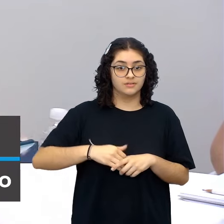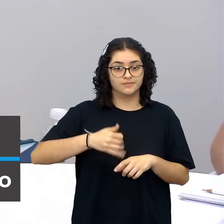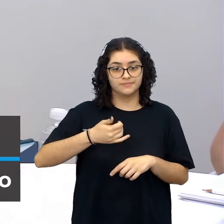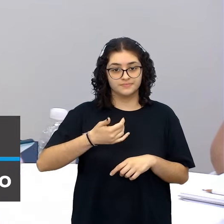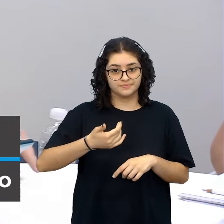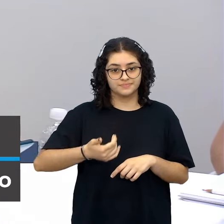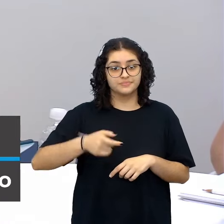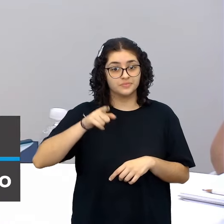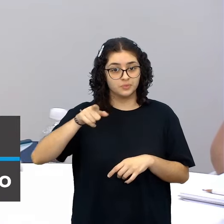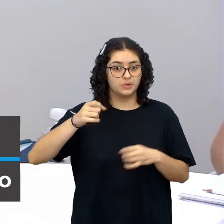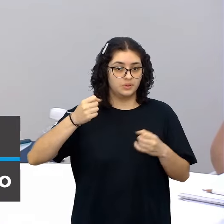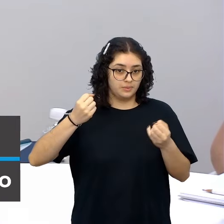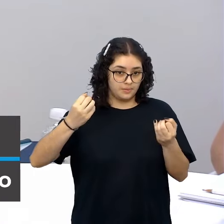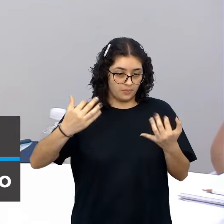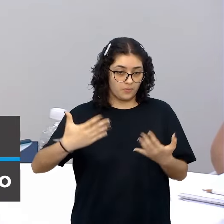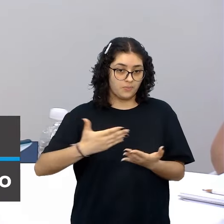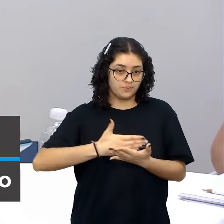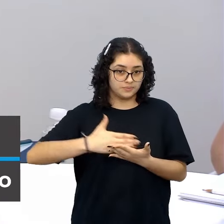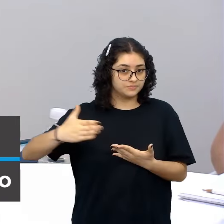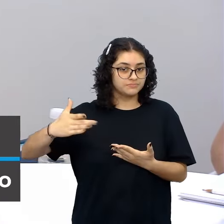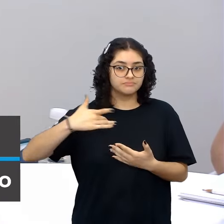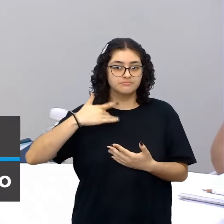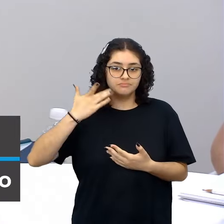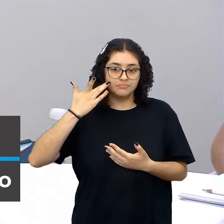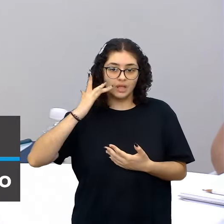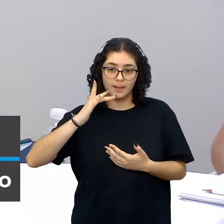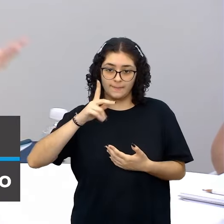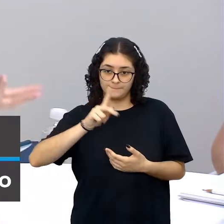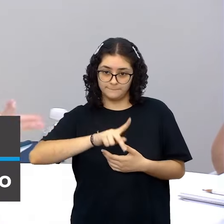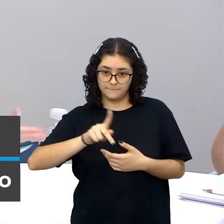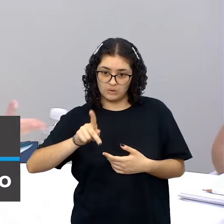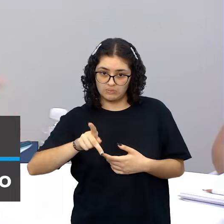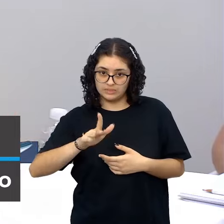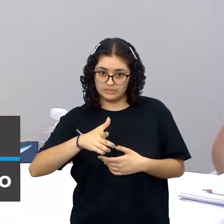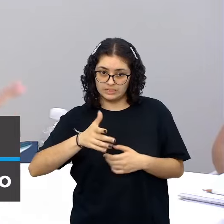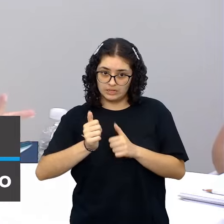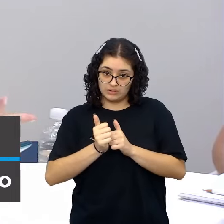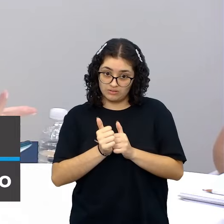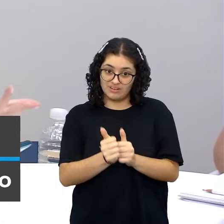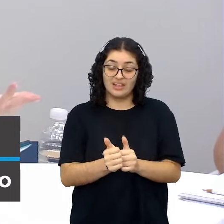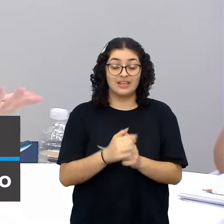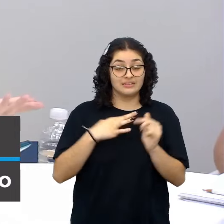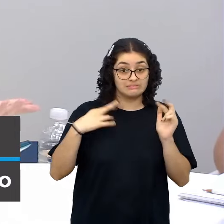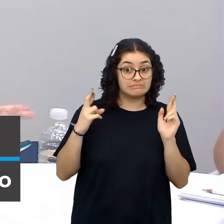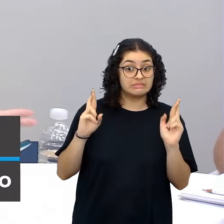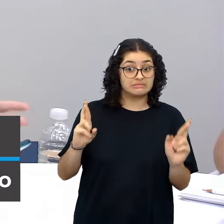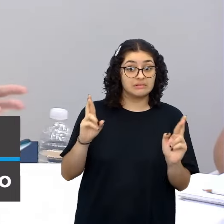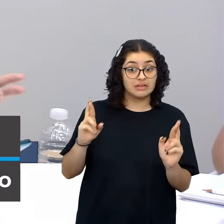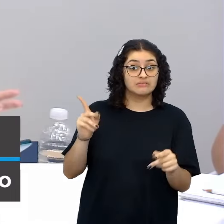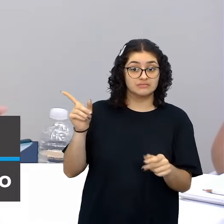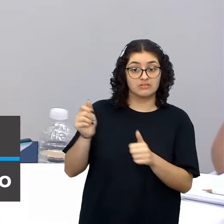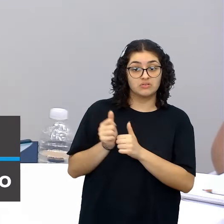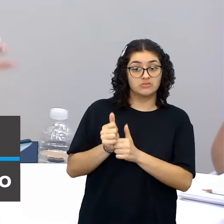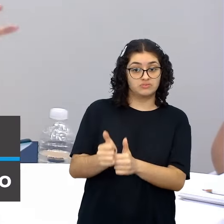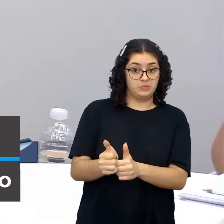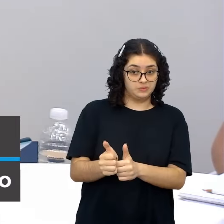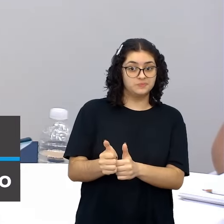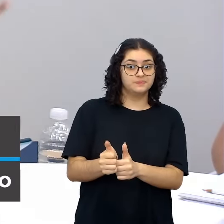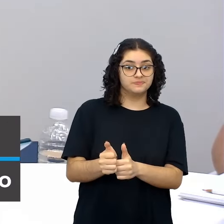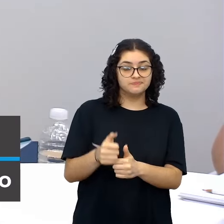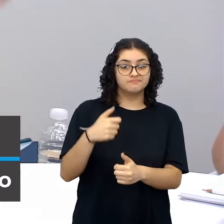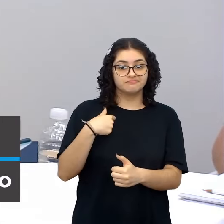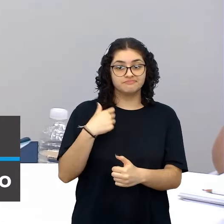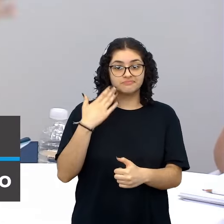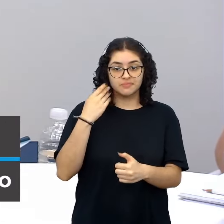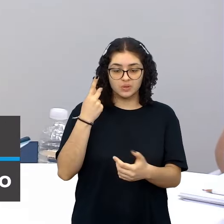o que você falou agora no começo, eu não sei se muitos professores ouviram, eu espero que vocês tenham ouvido, né? Porque eu estou vendo